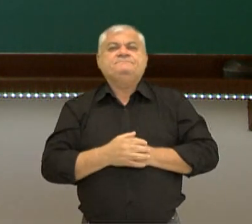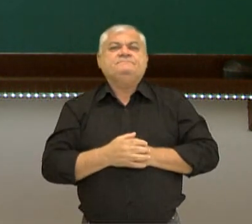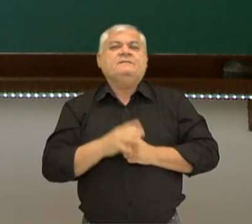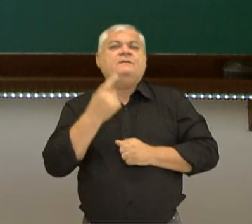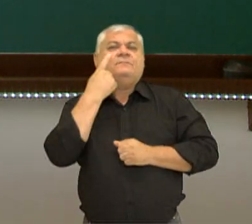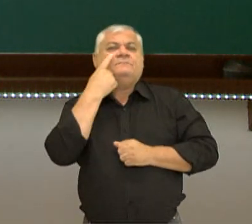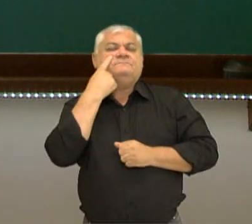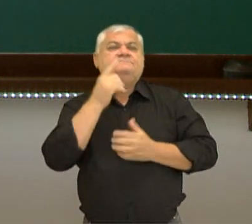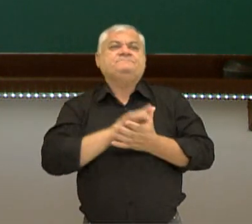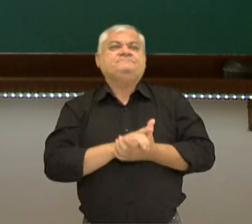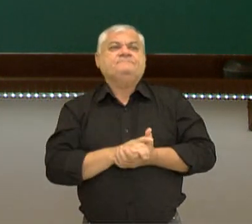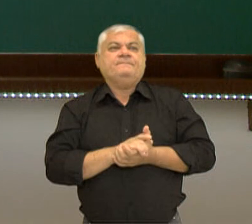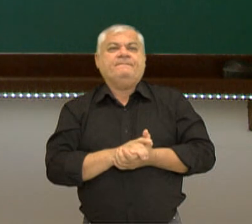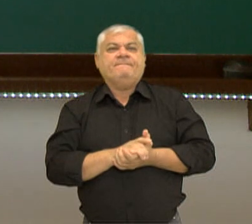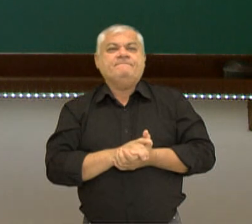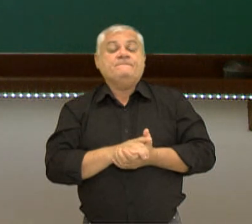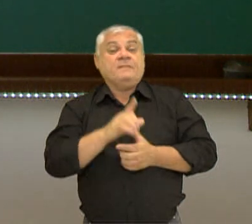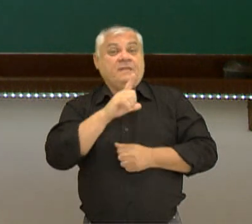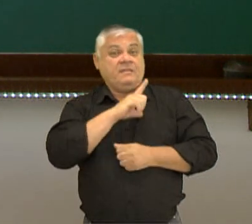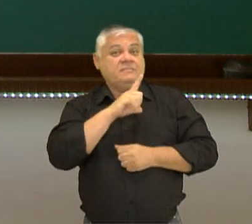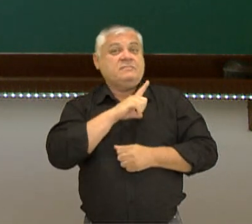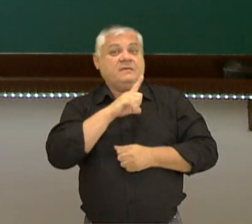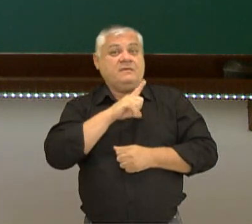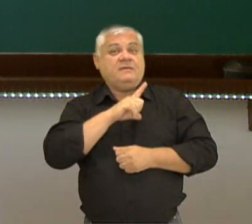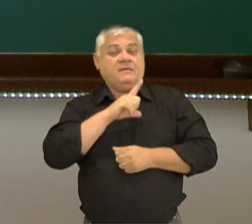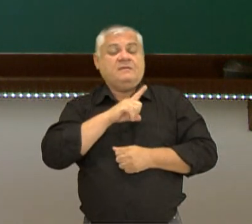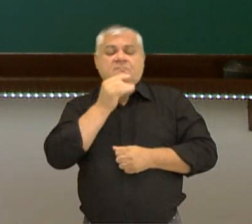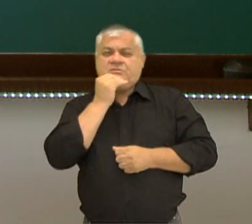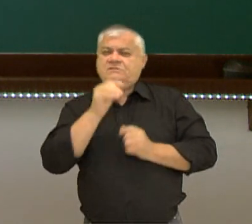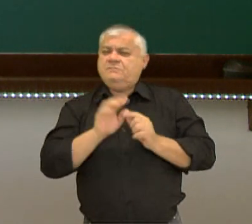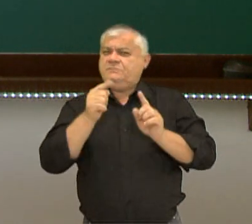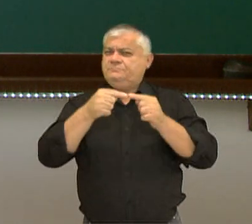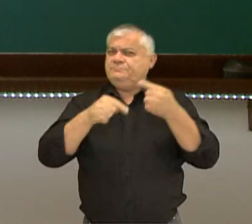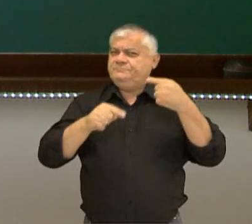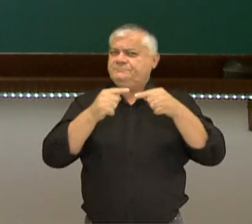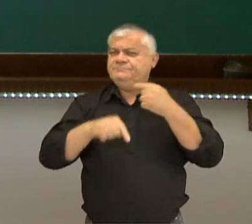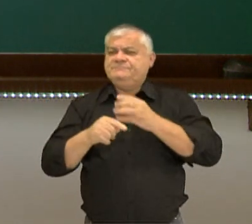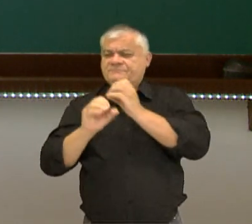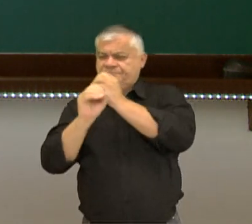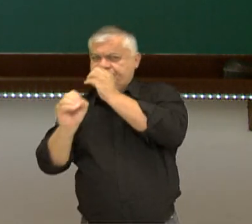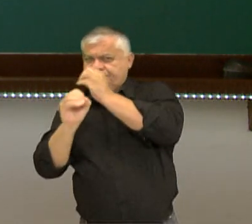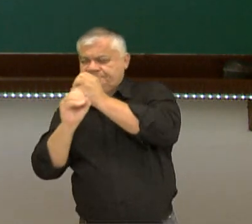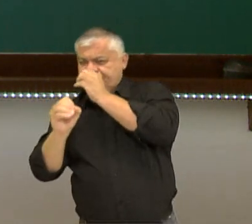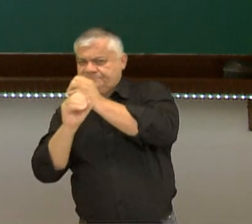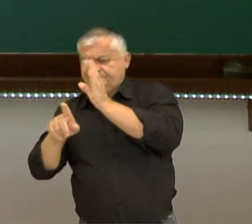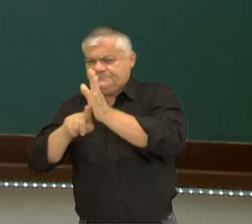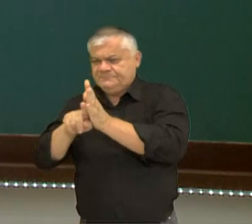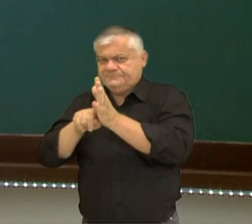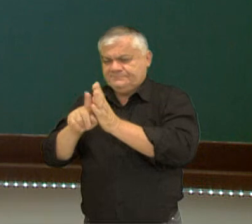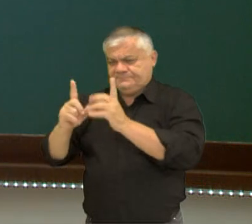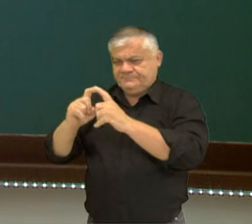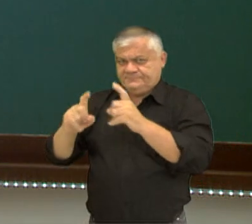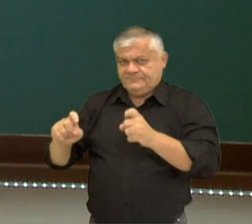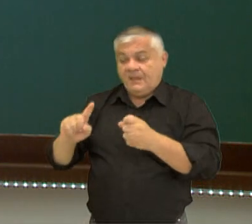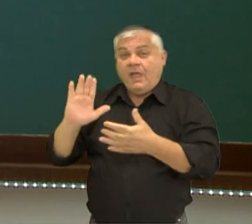diz o seguinte: existe uma certa divergência entre os cientistas sobre os vírus.